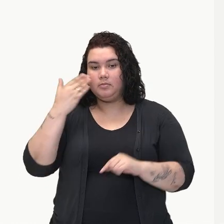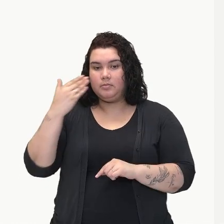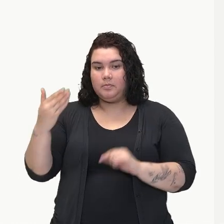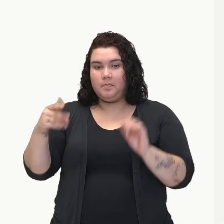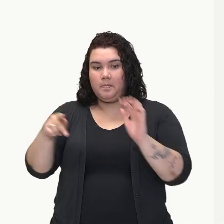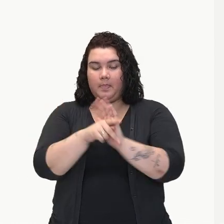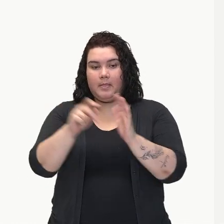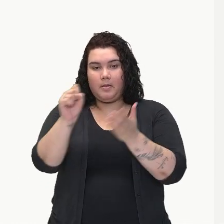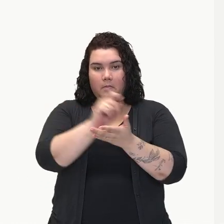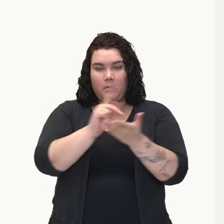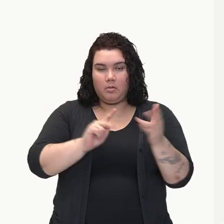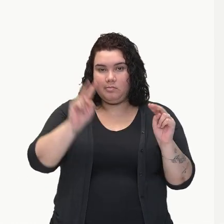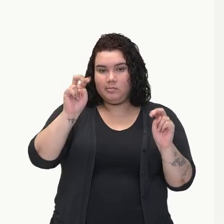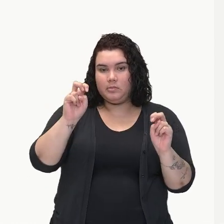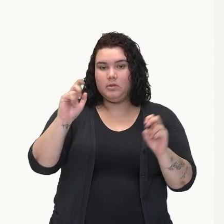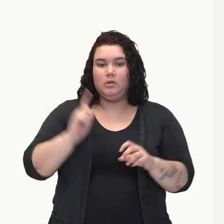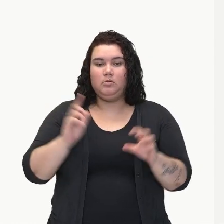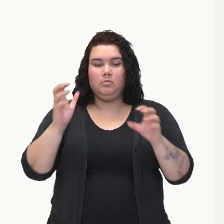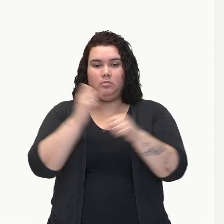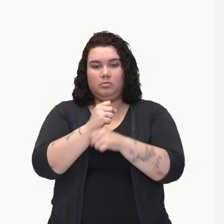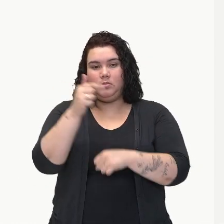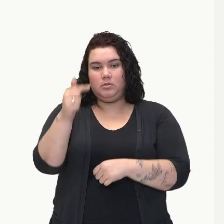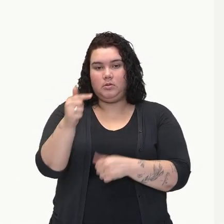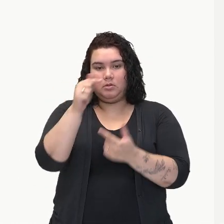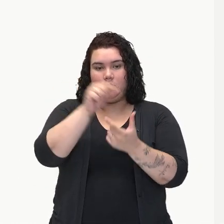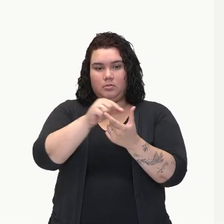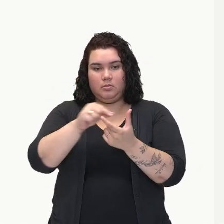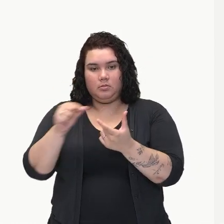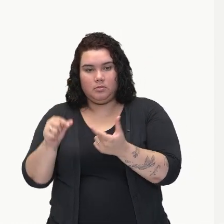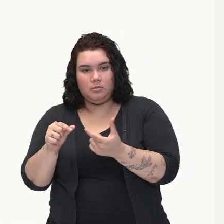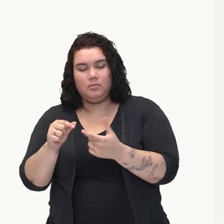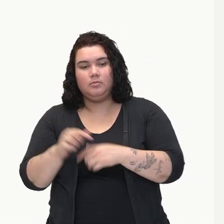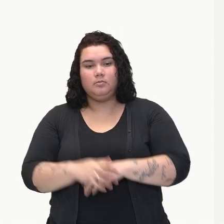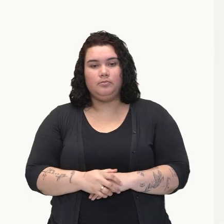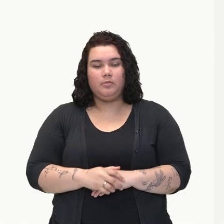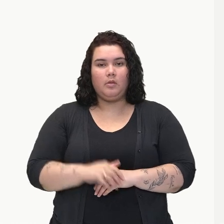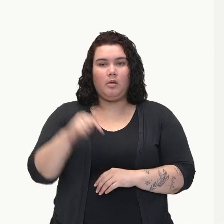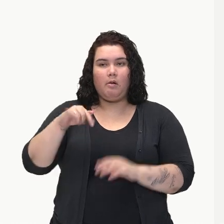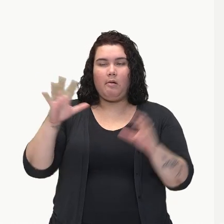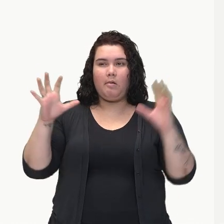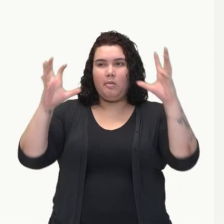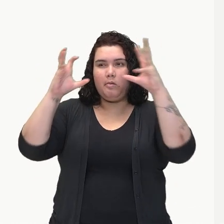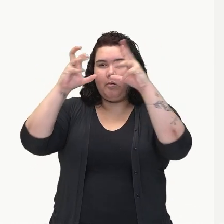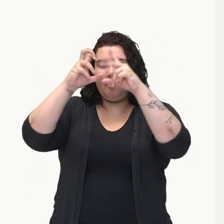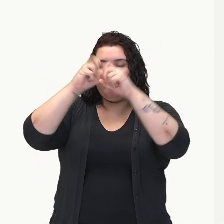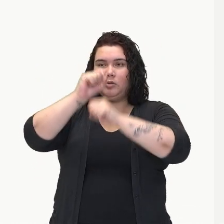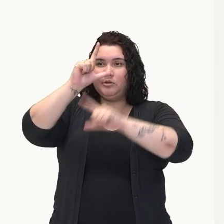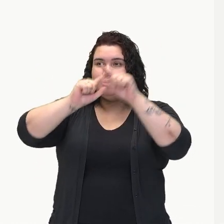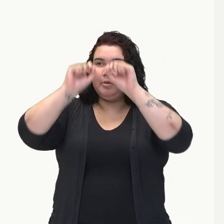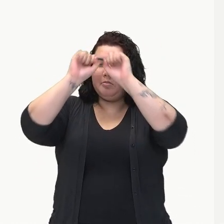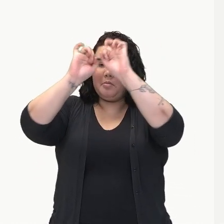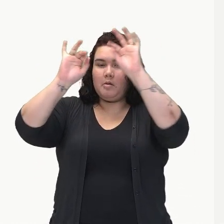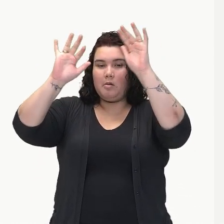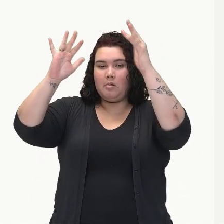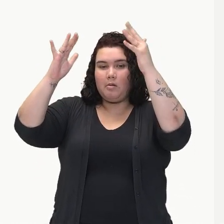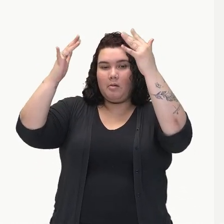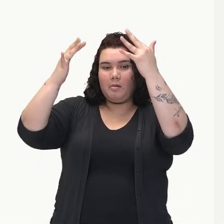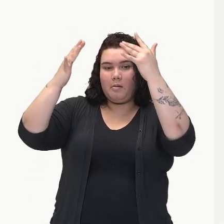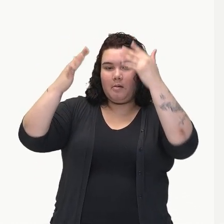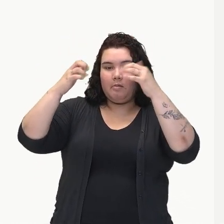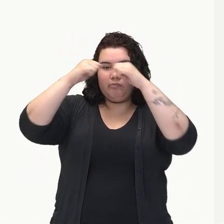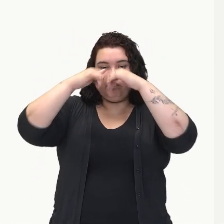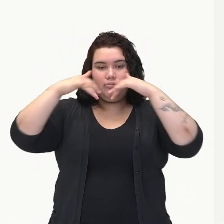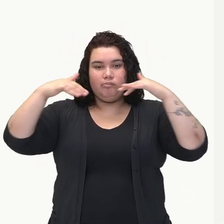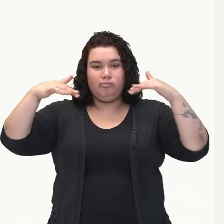poema, desse trecho aqui, vai ter essas 7. Então, naquela noite as estrelas, como uma luz purpurina, parecia iluminar